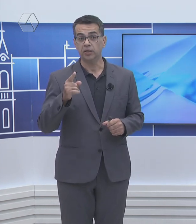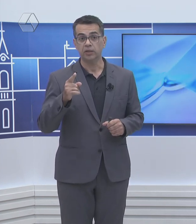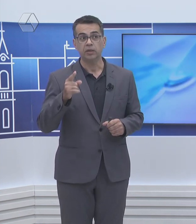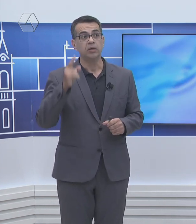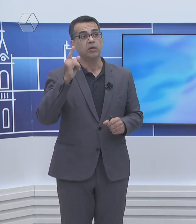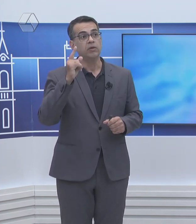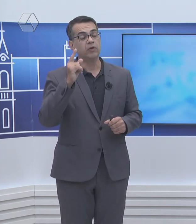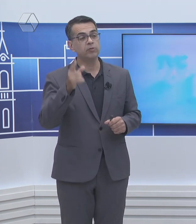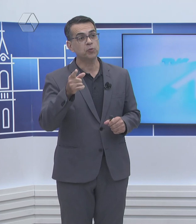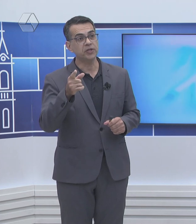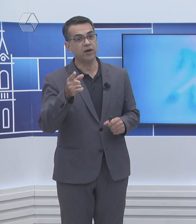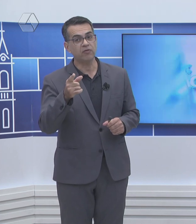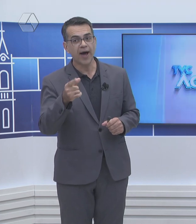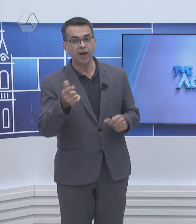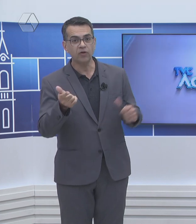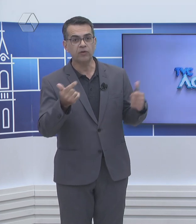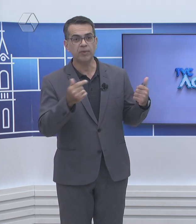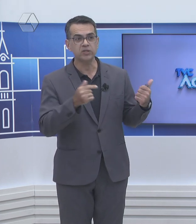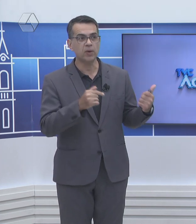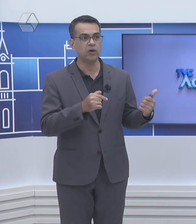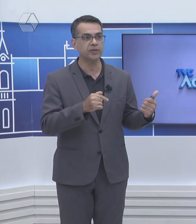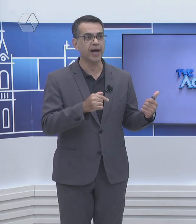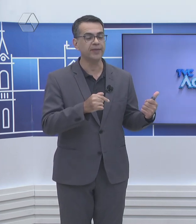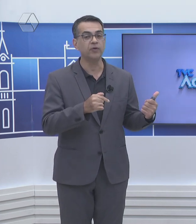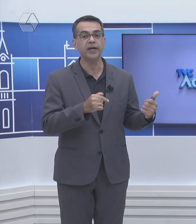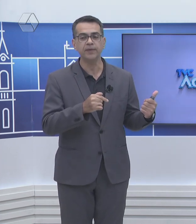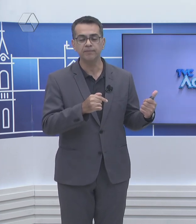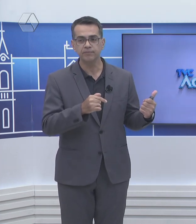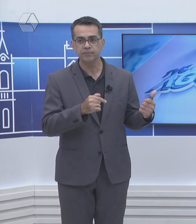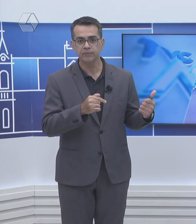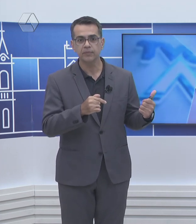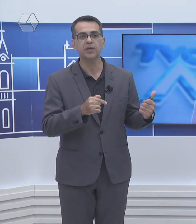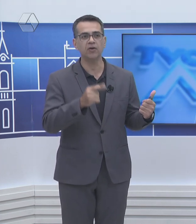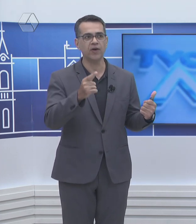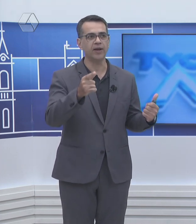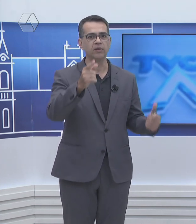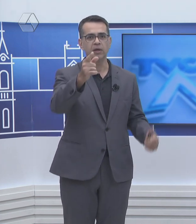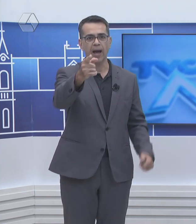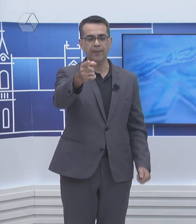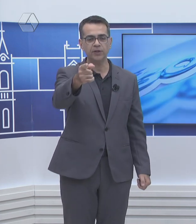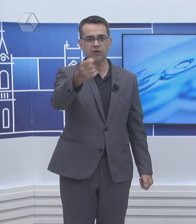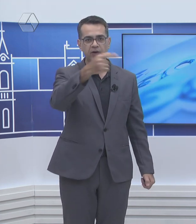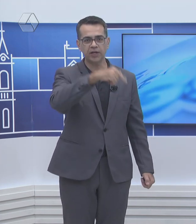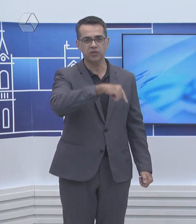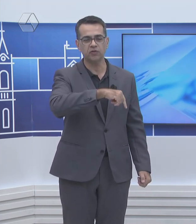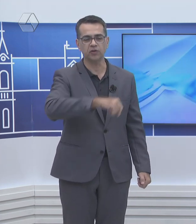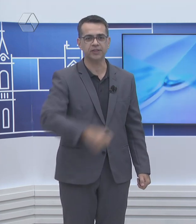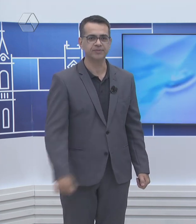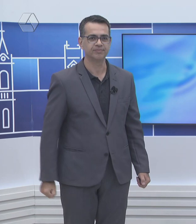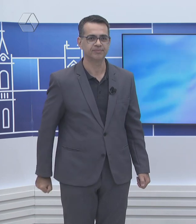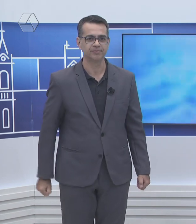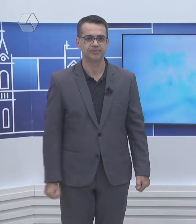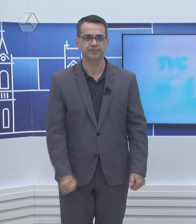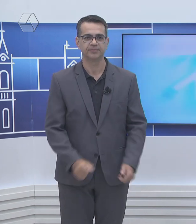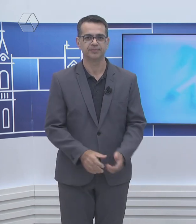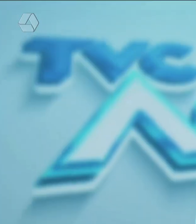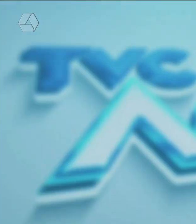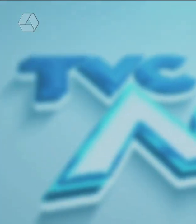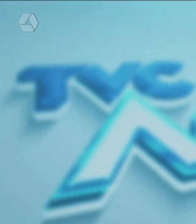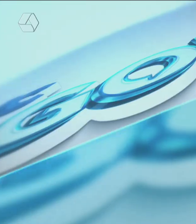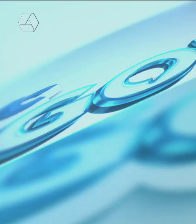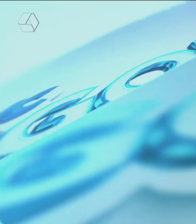Diretor, vamos para o intervalo ou vamos mais uma rodada? Oi? Intervalo? Intervalo. Rápido intervalo, a gente volta. Não saia daí.